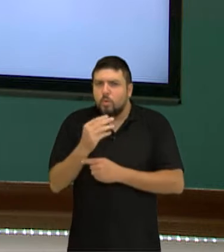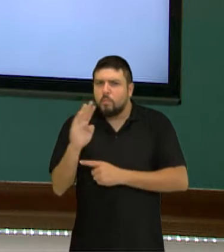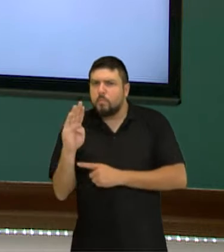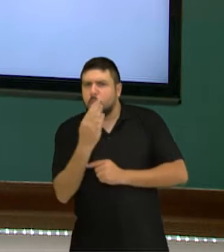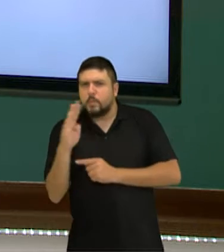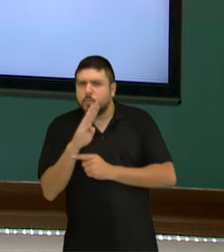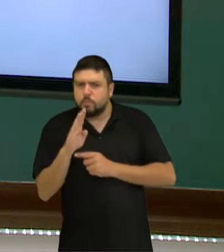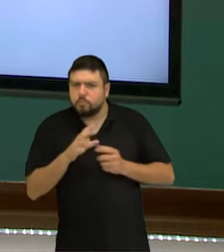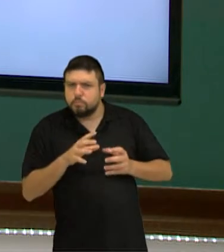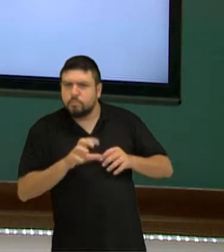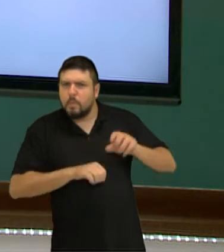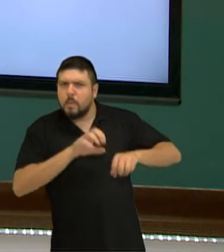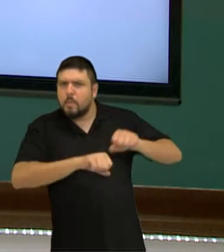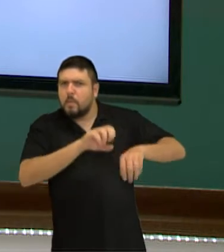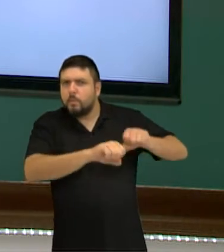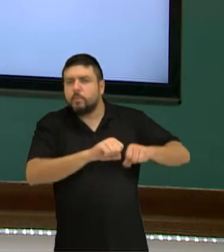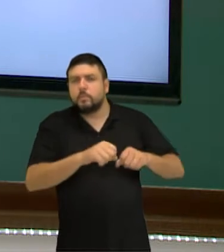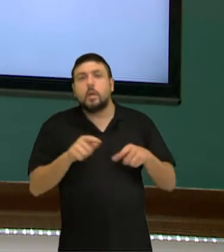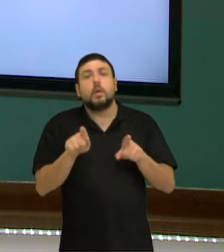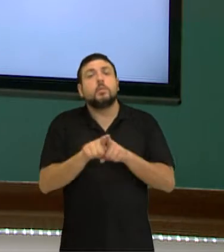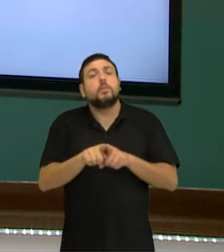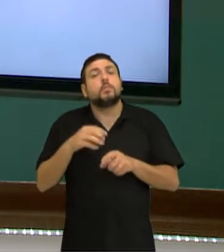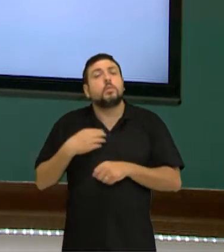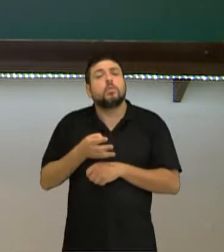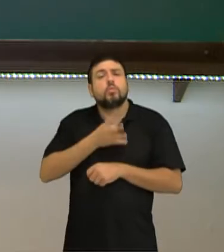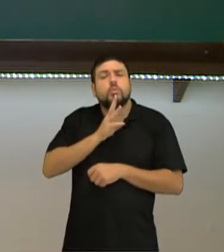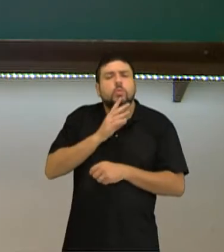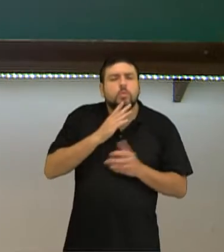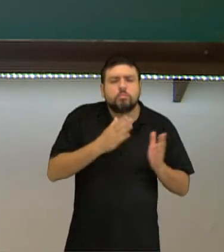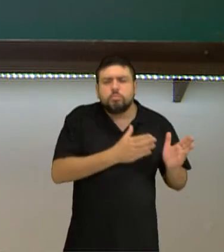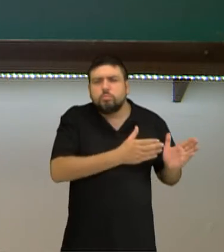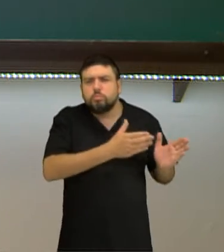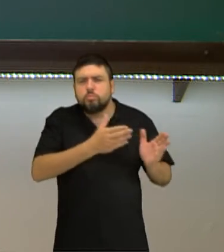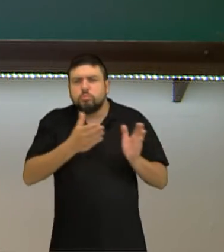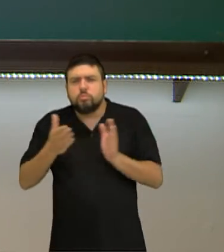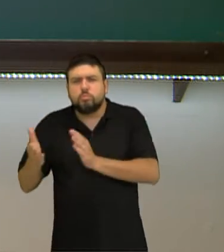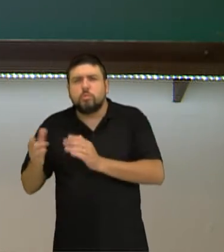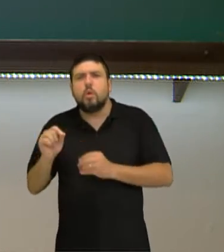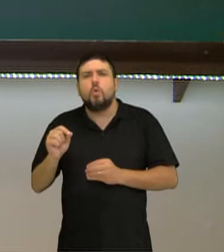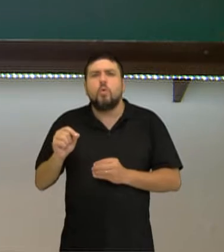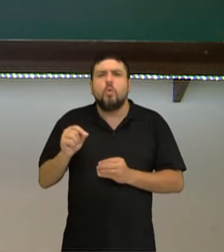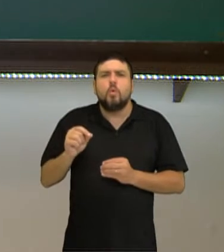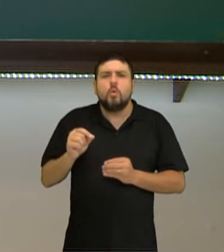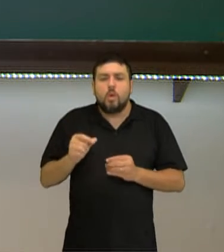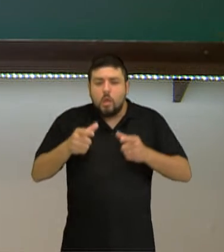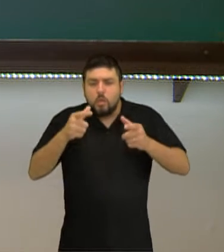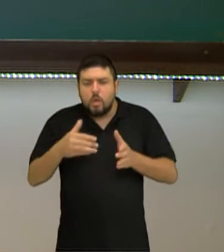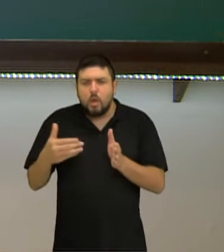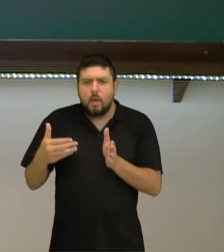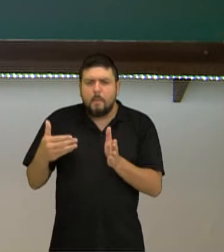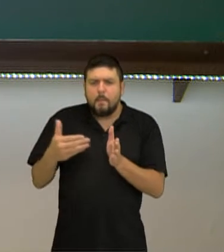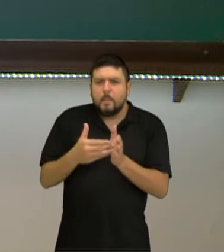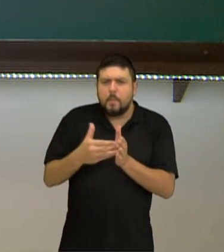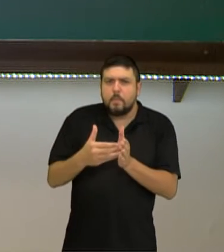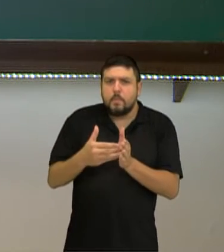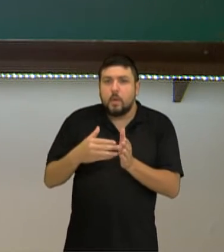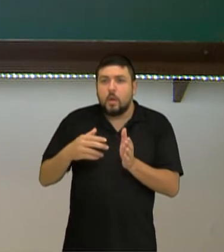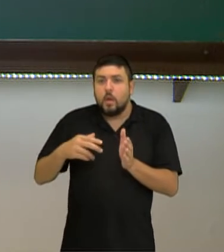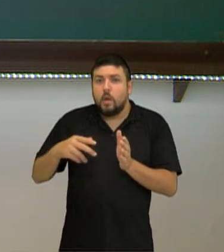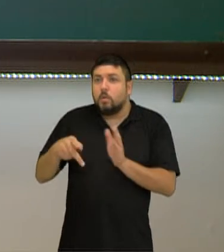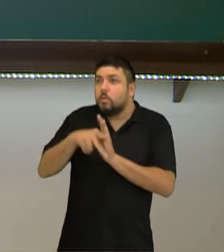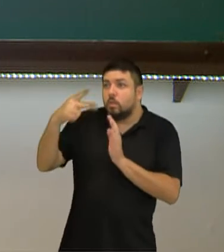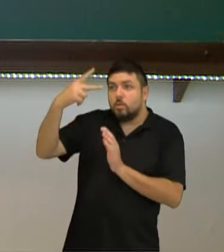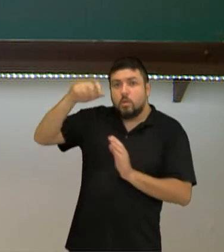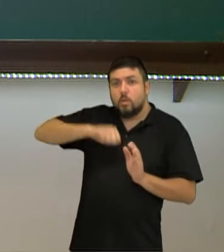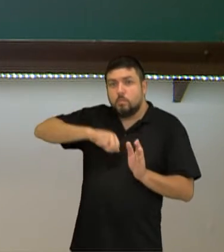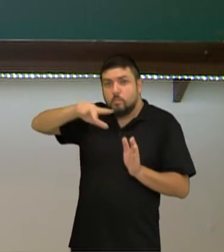aqui no Brasil e reconhecer esse processo de ampliação das fronteiras portuguesas aqui na América